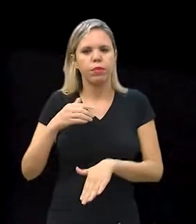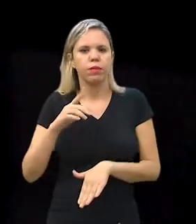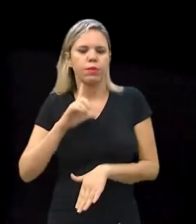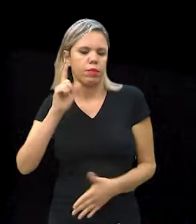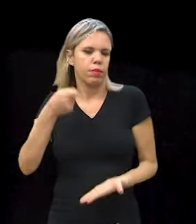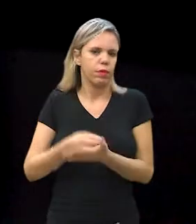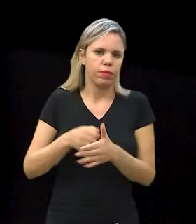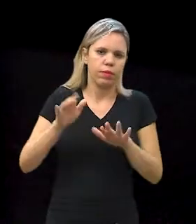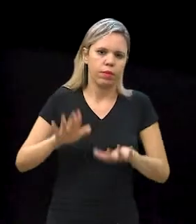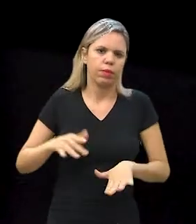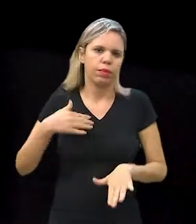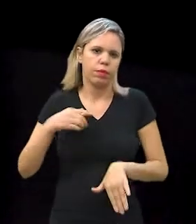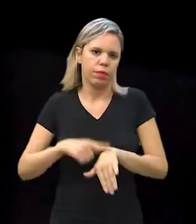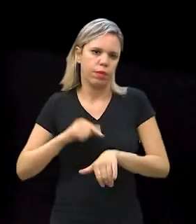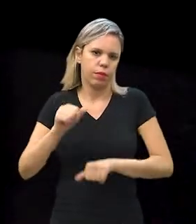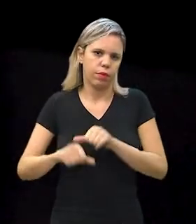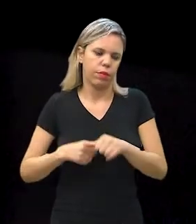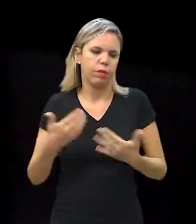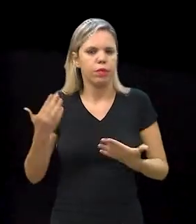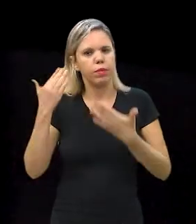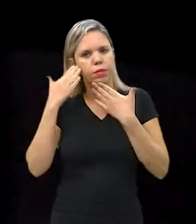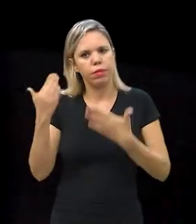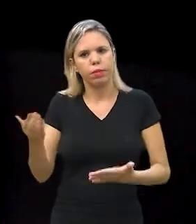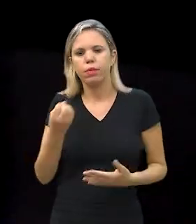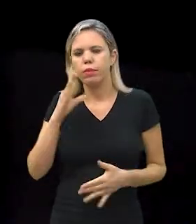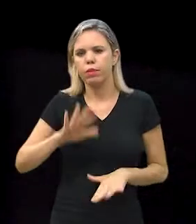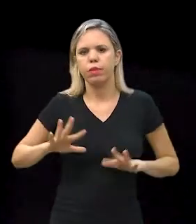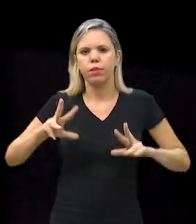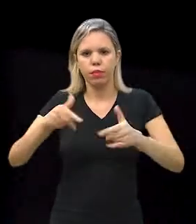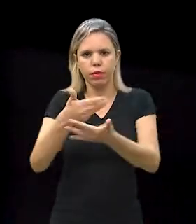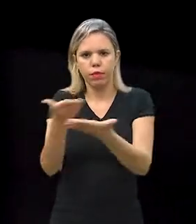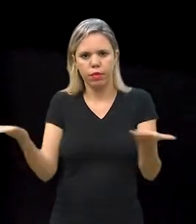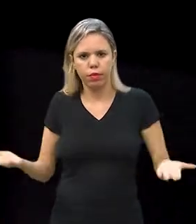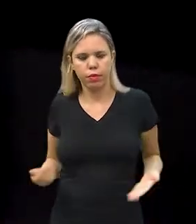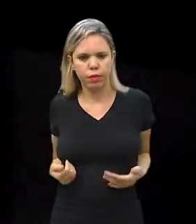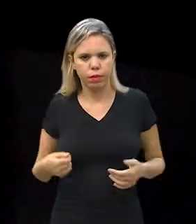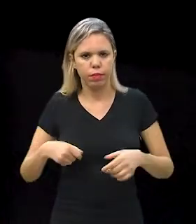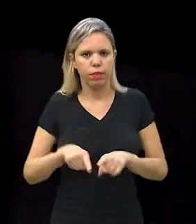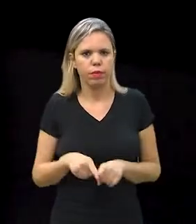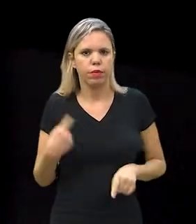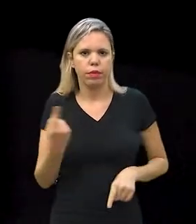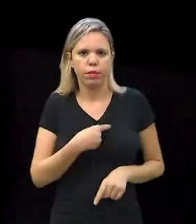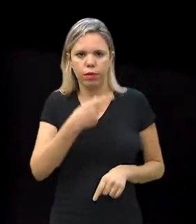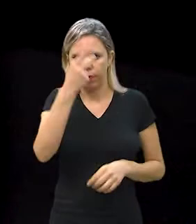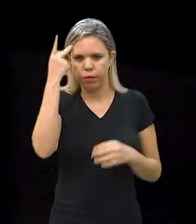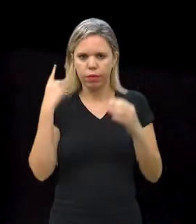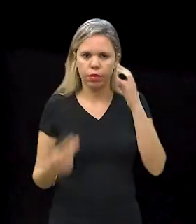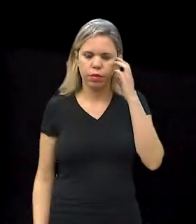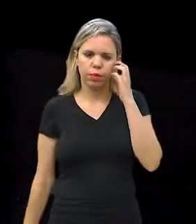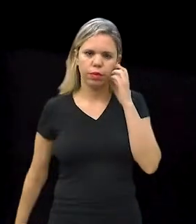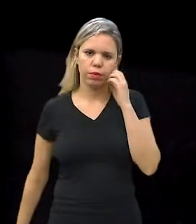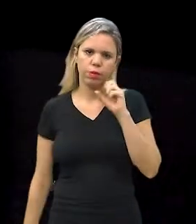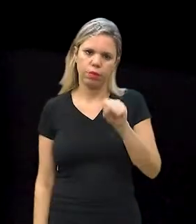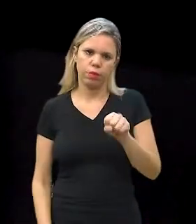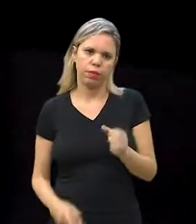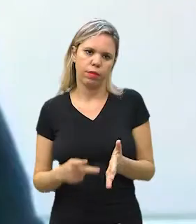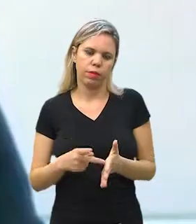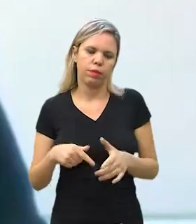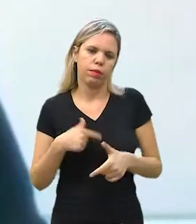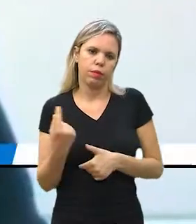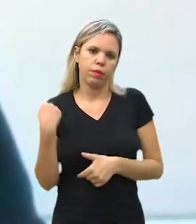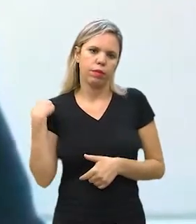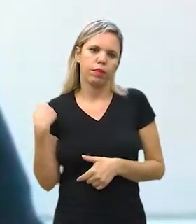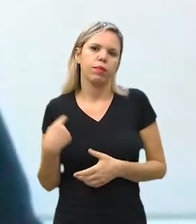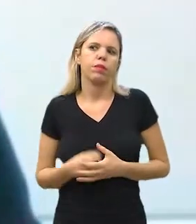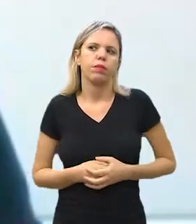carreira, mas de repente decidiu, é a minha hora. Obrigado, muito boa tarde a todos aqui, você, nossos ouvintes.